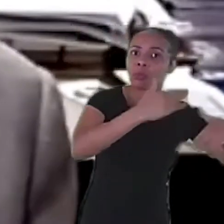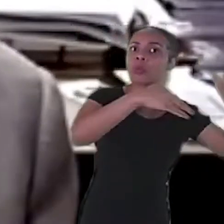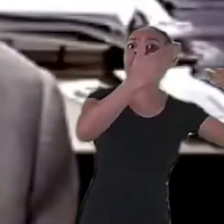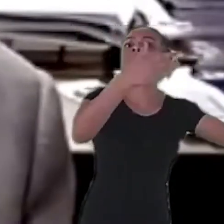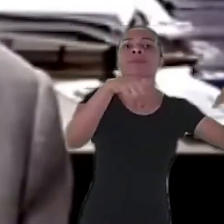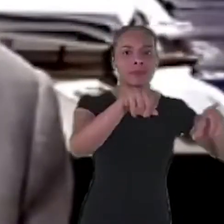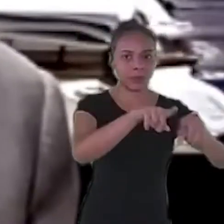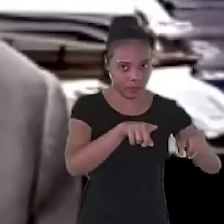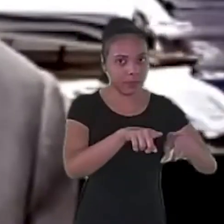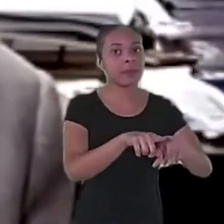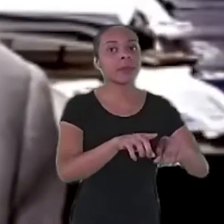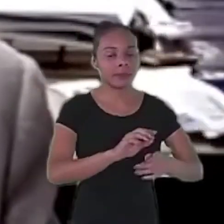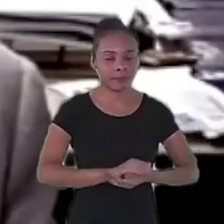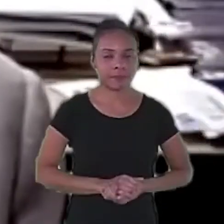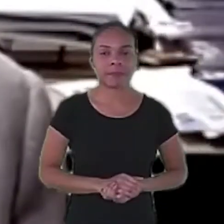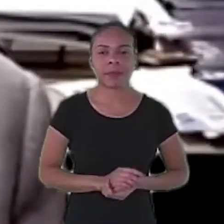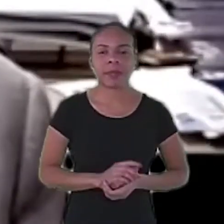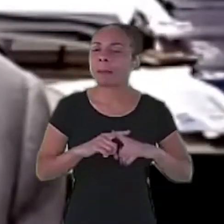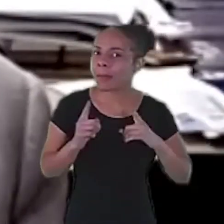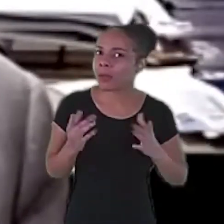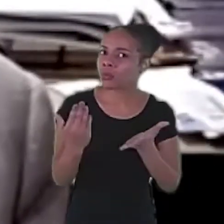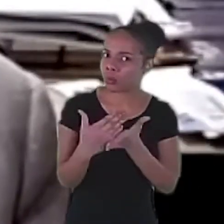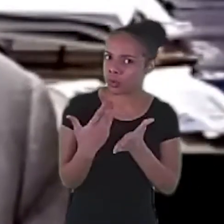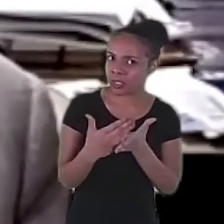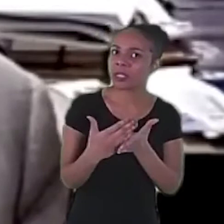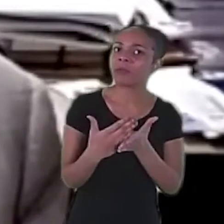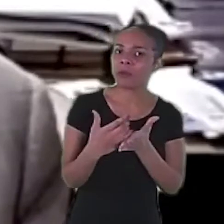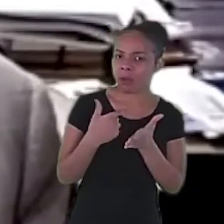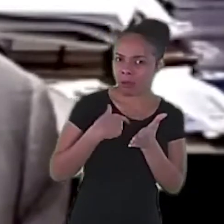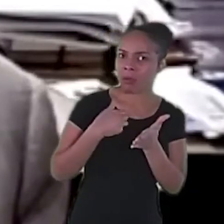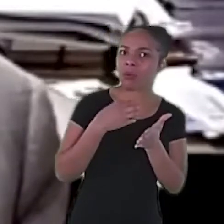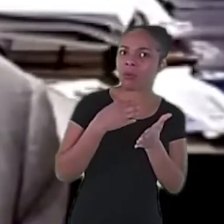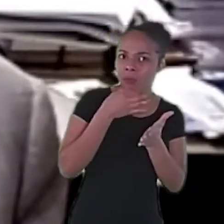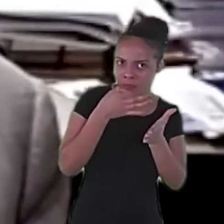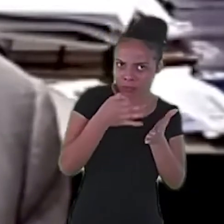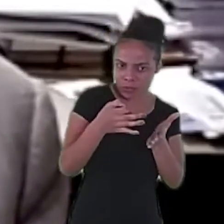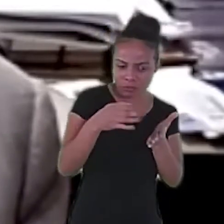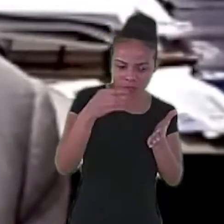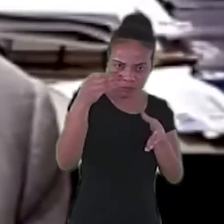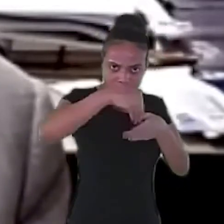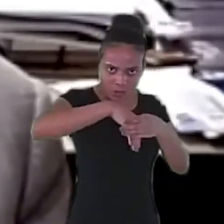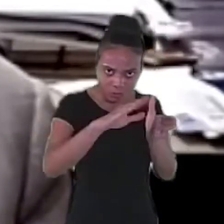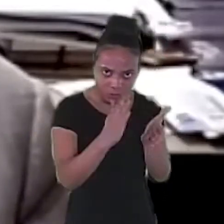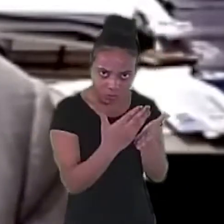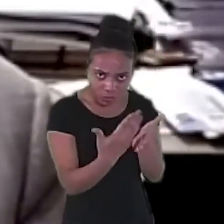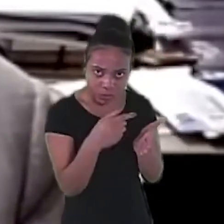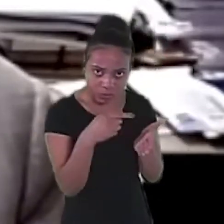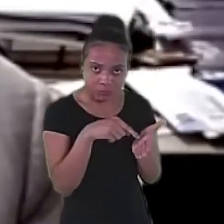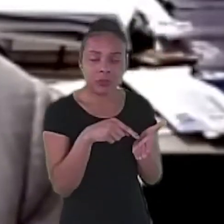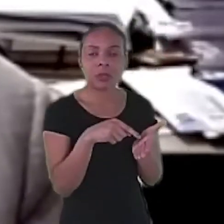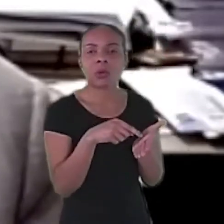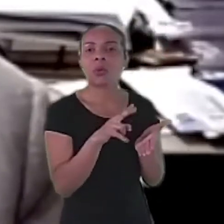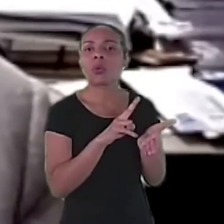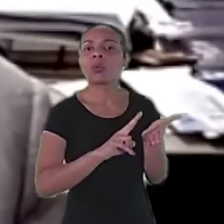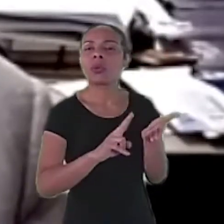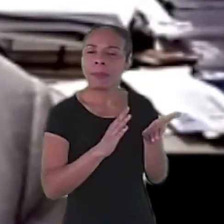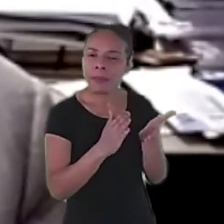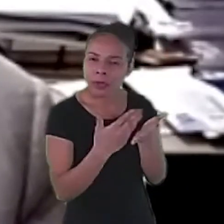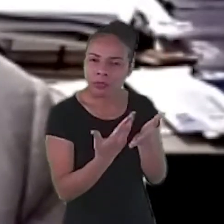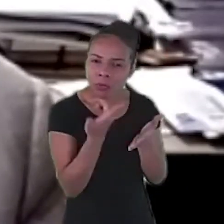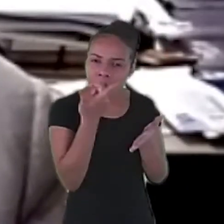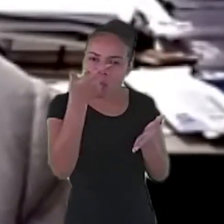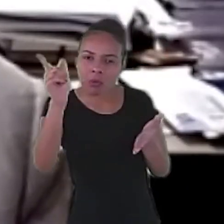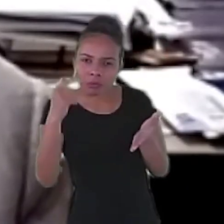livro do Michael Pillsbury, que eu cito aí no texto, que é exatamente que era o representante dos Estados Unidos na